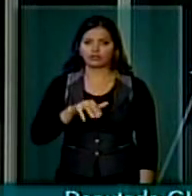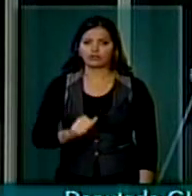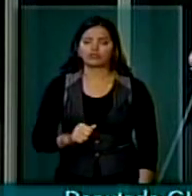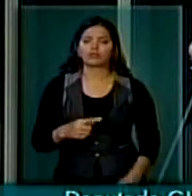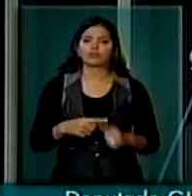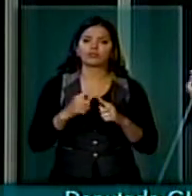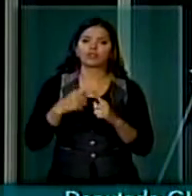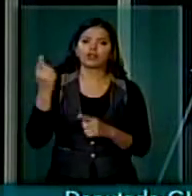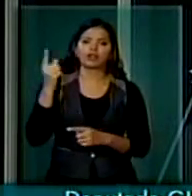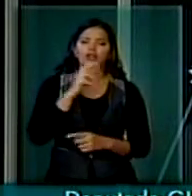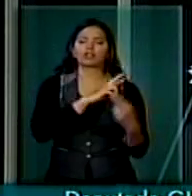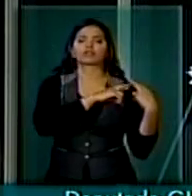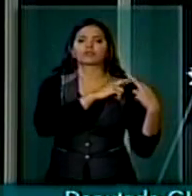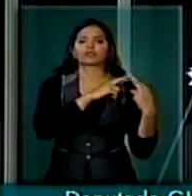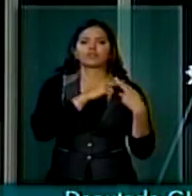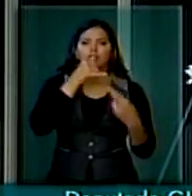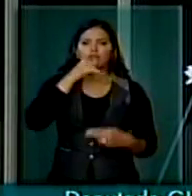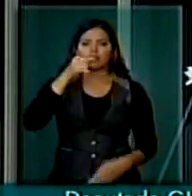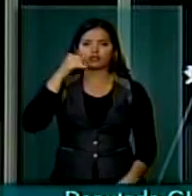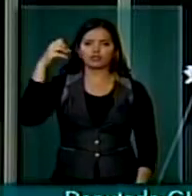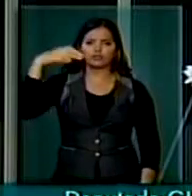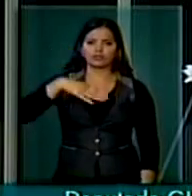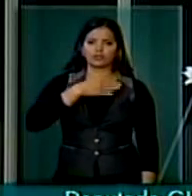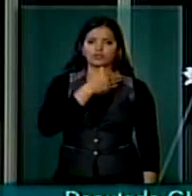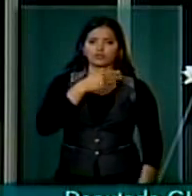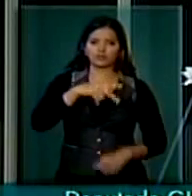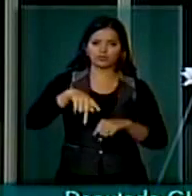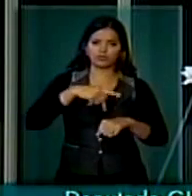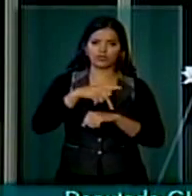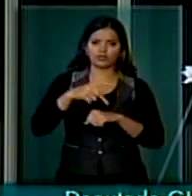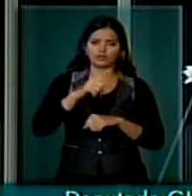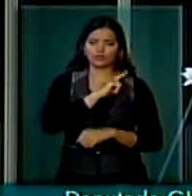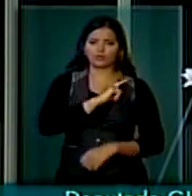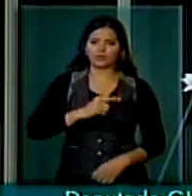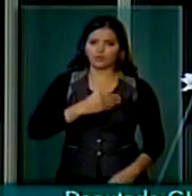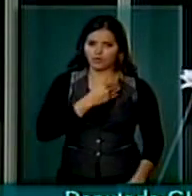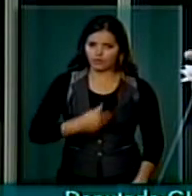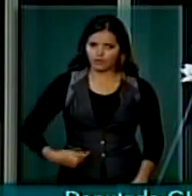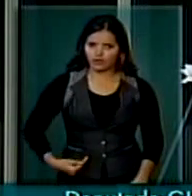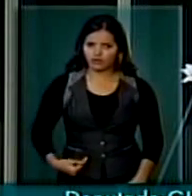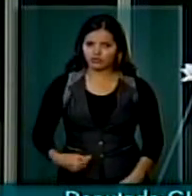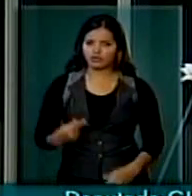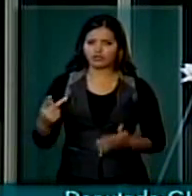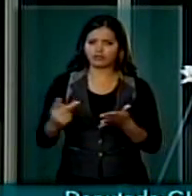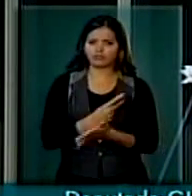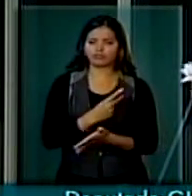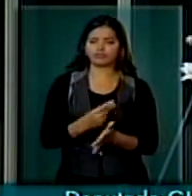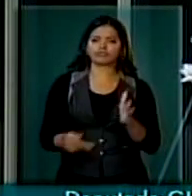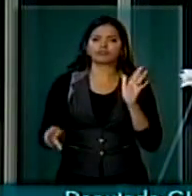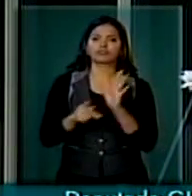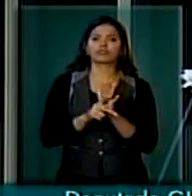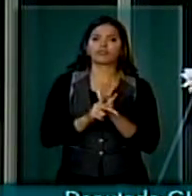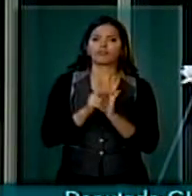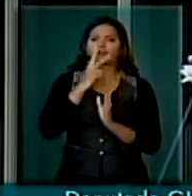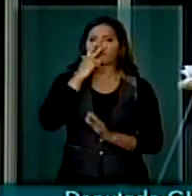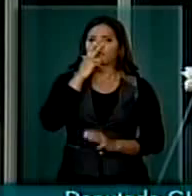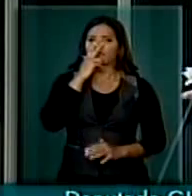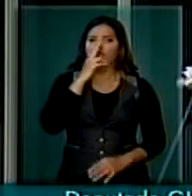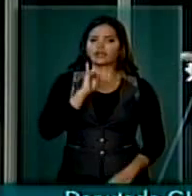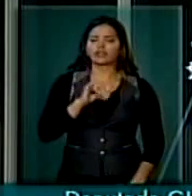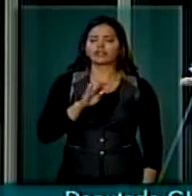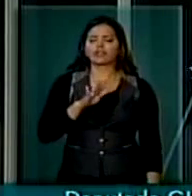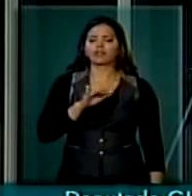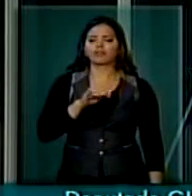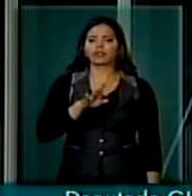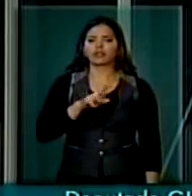sistema de energia do país, o governo lançou uma nuvem de fumaça sobre o episódio, chegando a atribuir a um temporal em